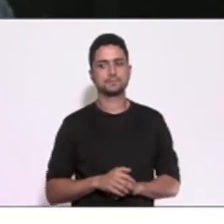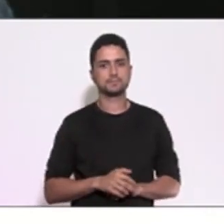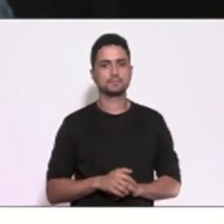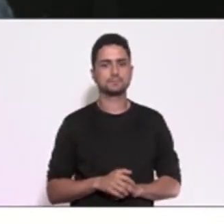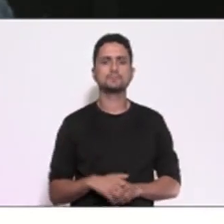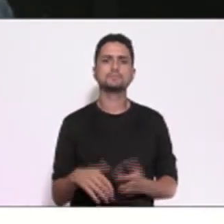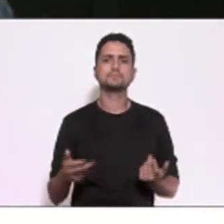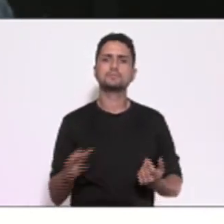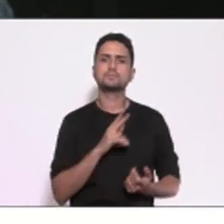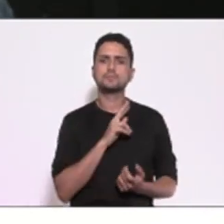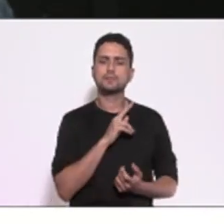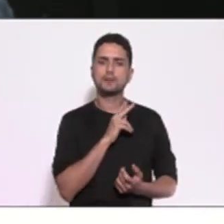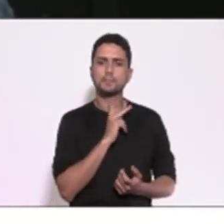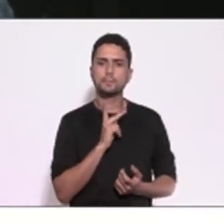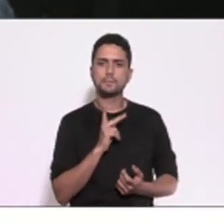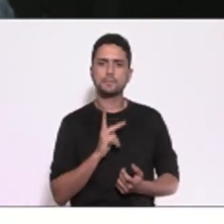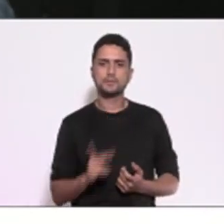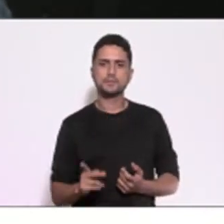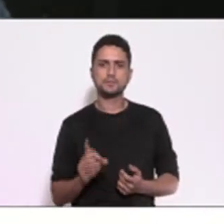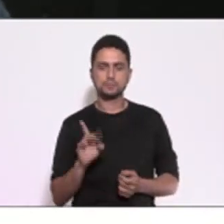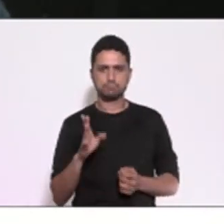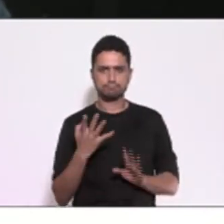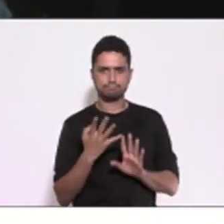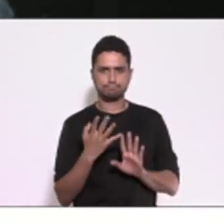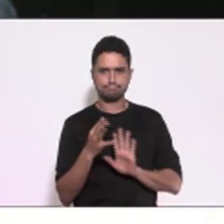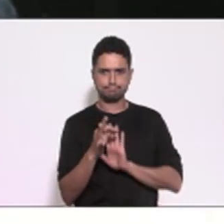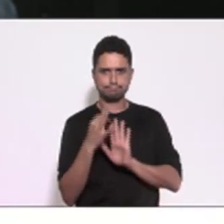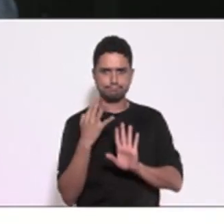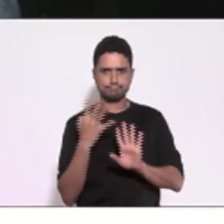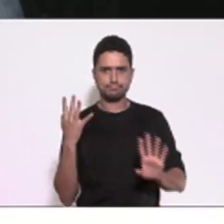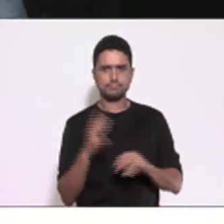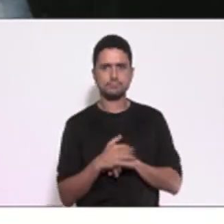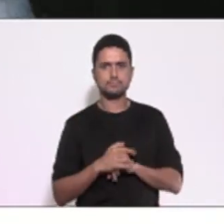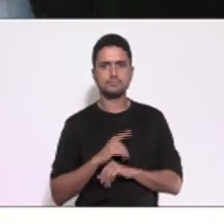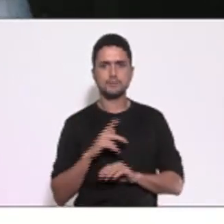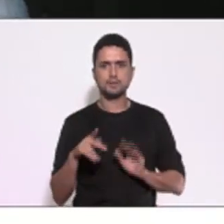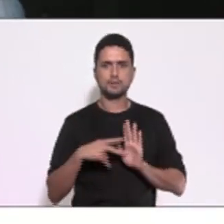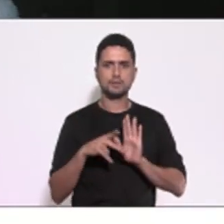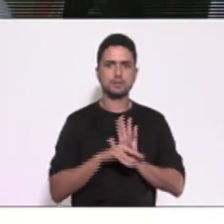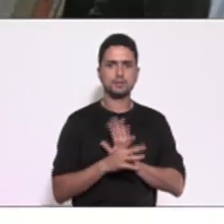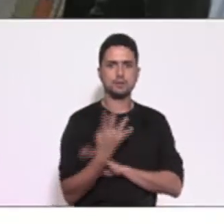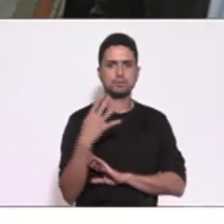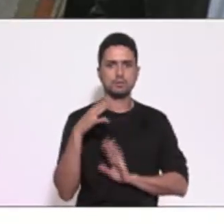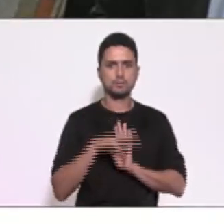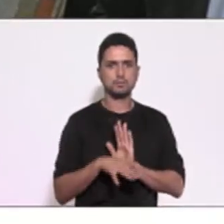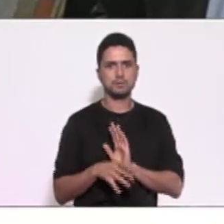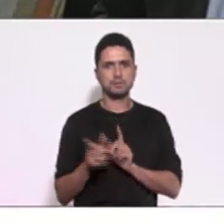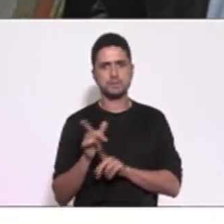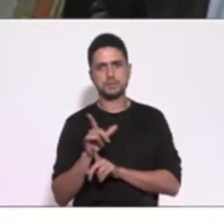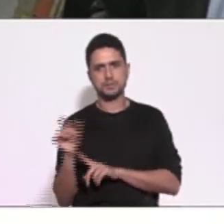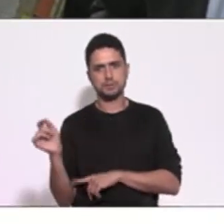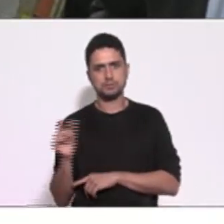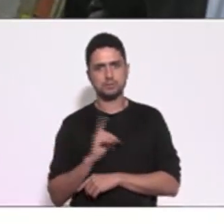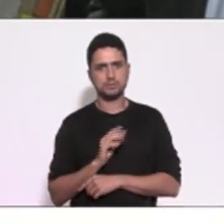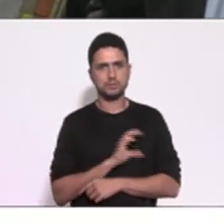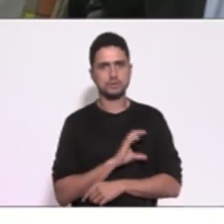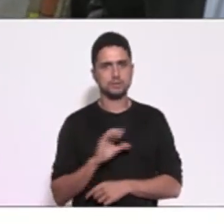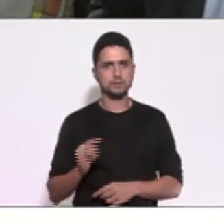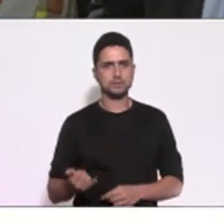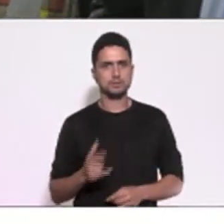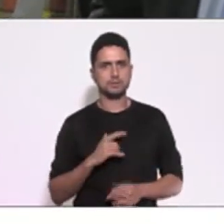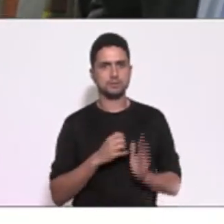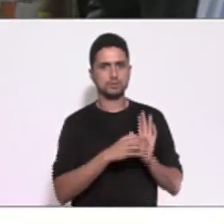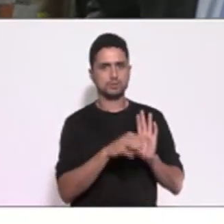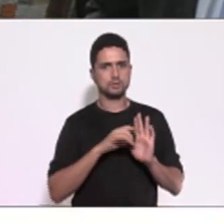Senhor presidente, só uma questão de ordem. No projeto anterior... Recebeu 4 emendas e saiu da pauta. Mas a CCJ deu pela inconstitucionalidade de transformação em indicação.